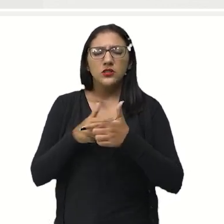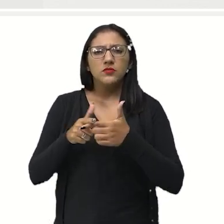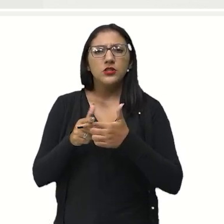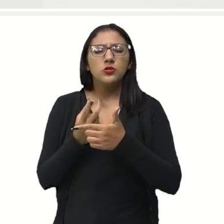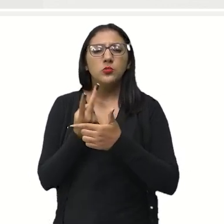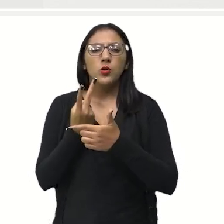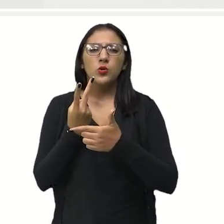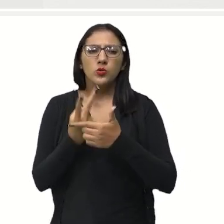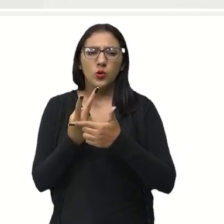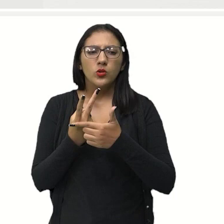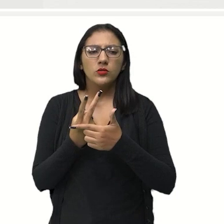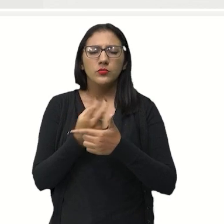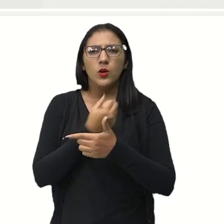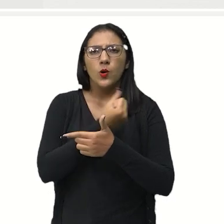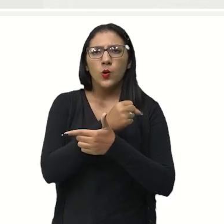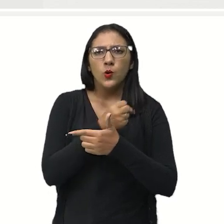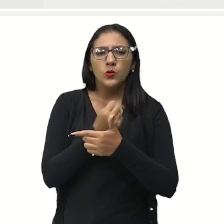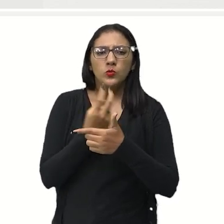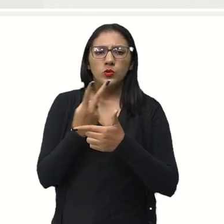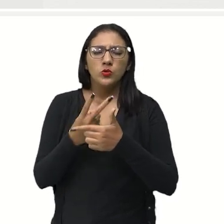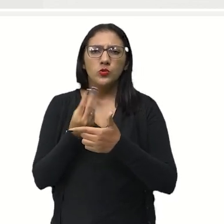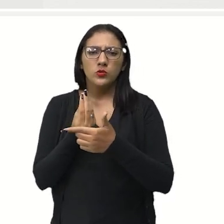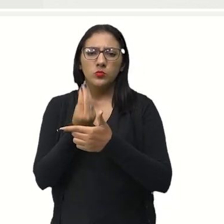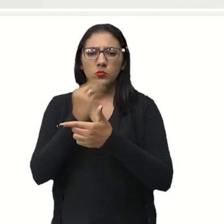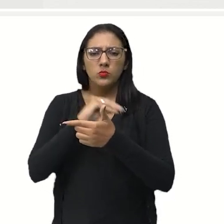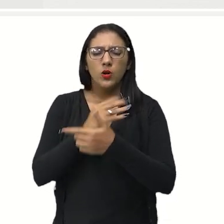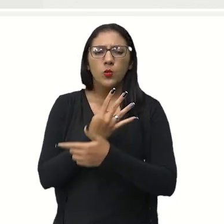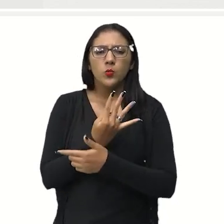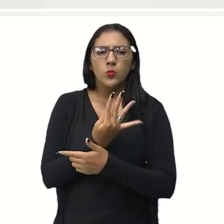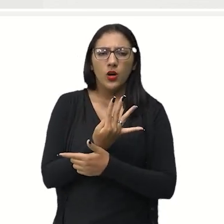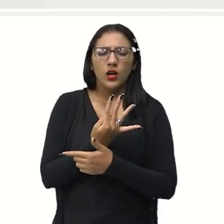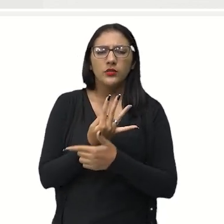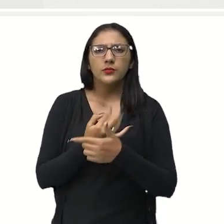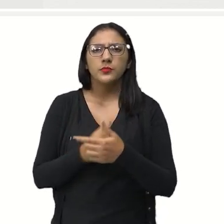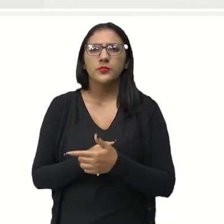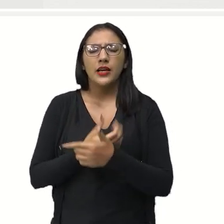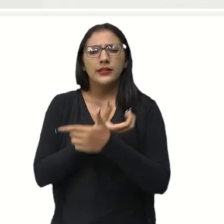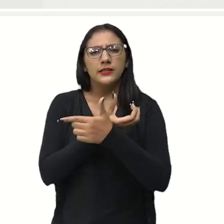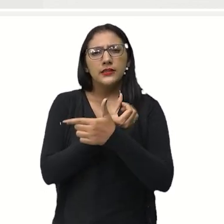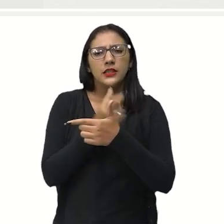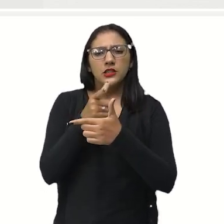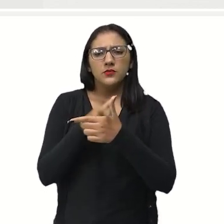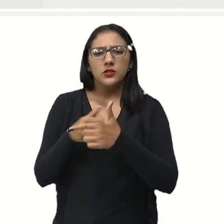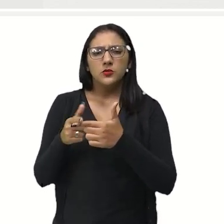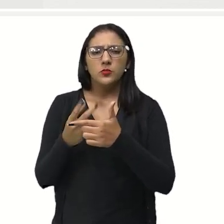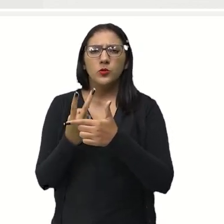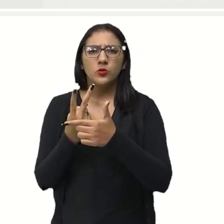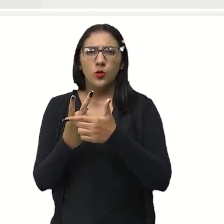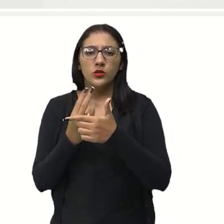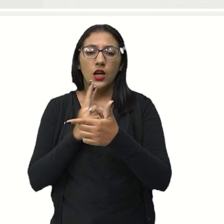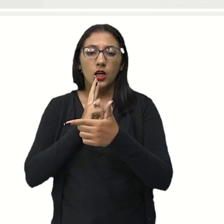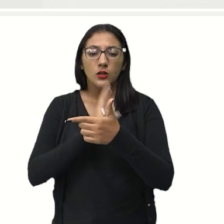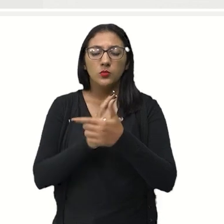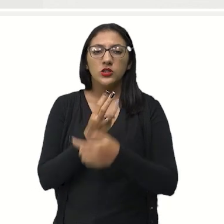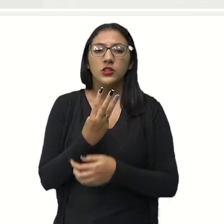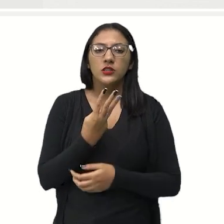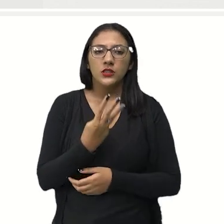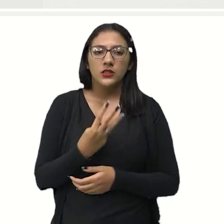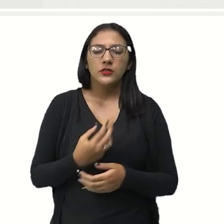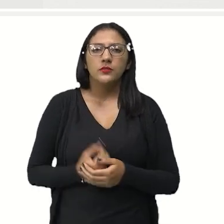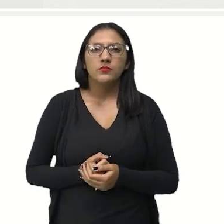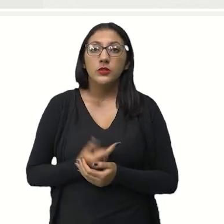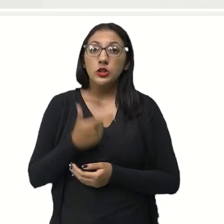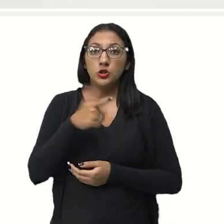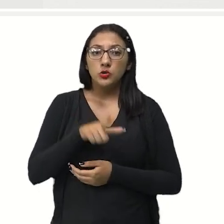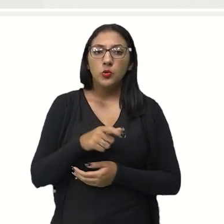2. 8 dividido por 2 vai dar 4. 6 dividido por 2 vai dar 3. Vou continuar dividindo